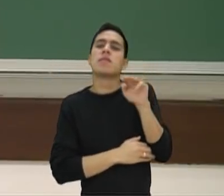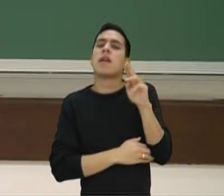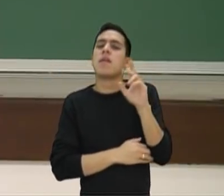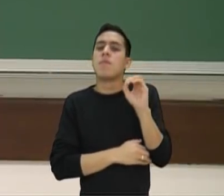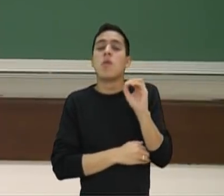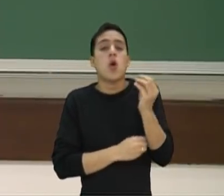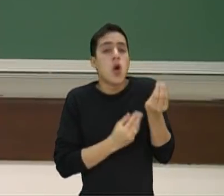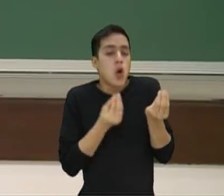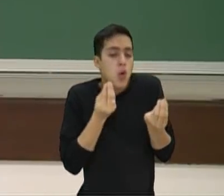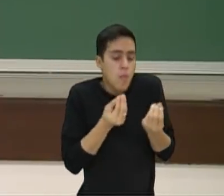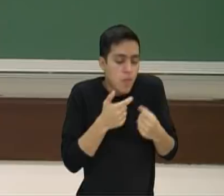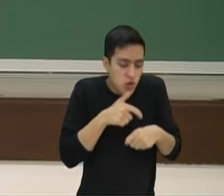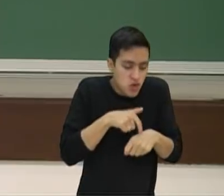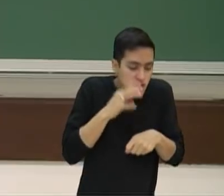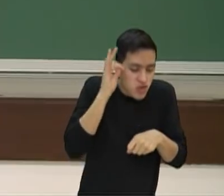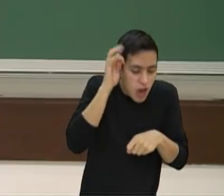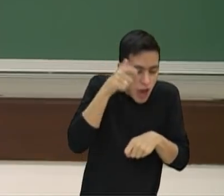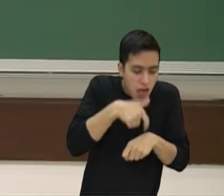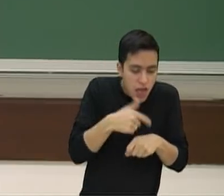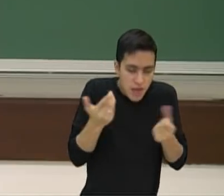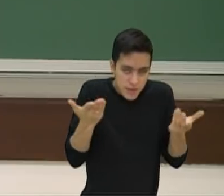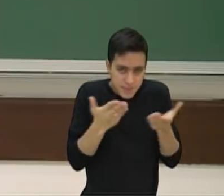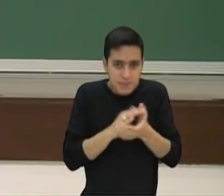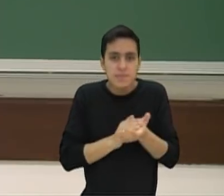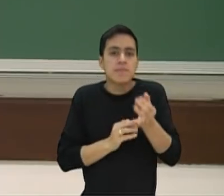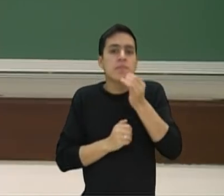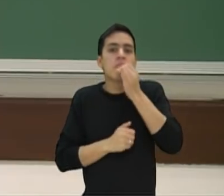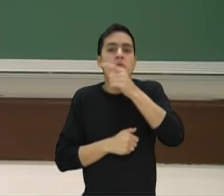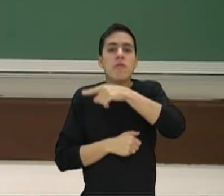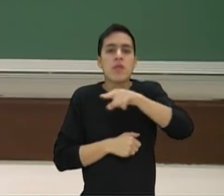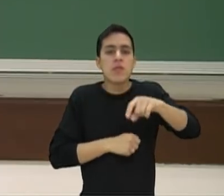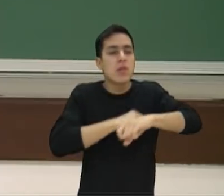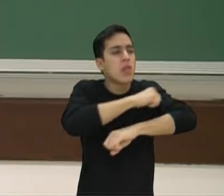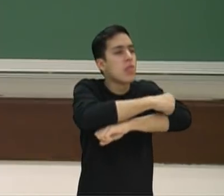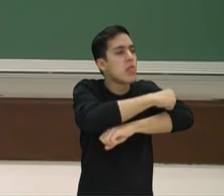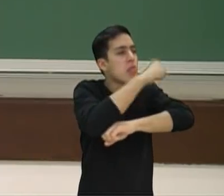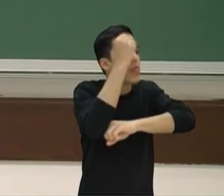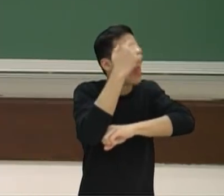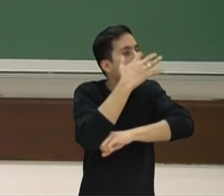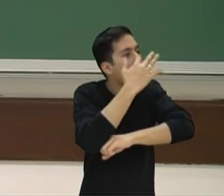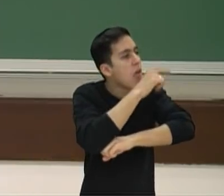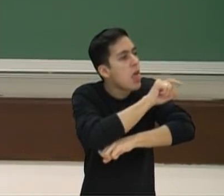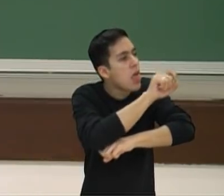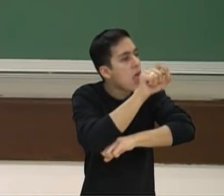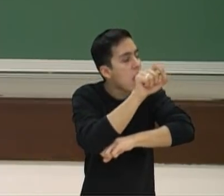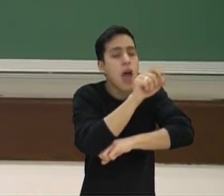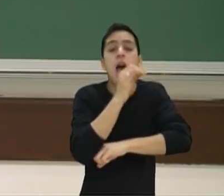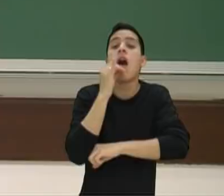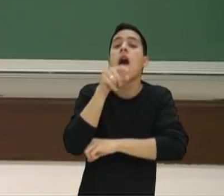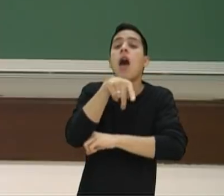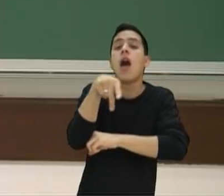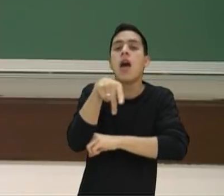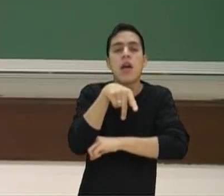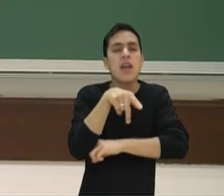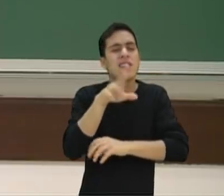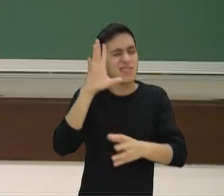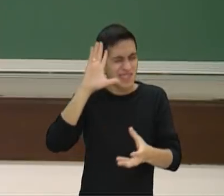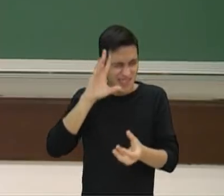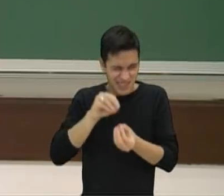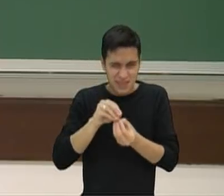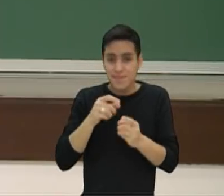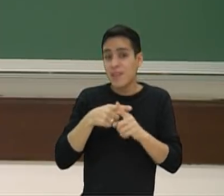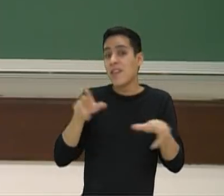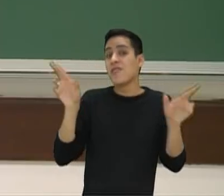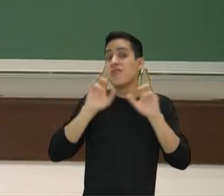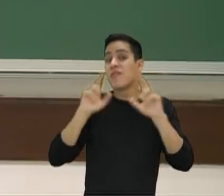neste momento. Eu sempre falo assim, olha na janela e me diga como está o tempo, que é diferente de clima, porque o